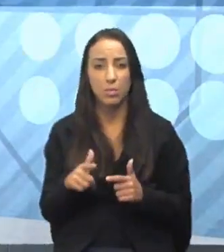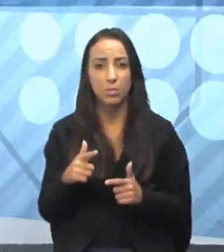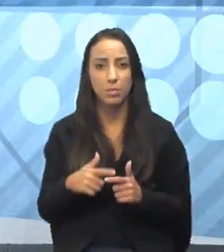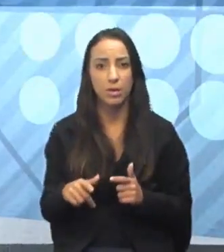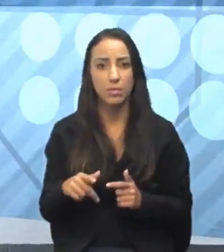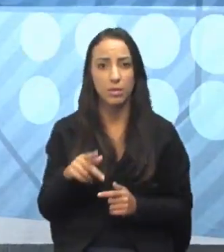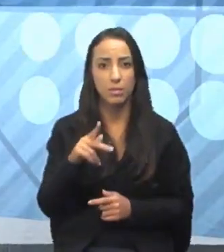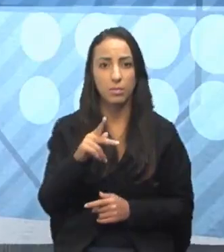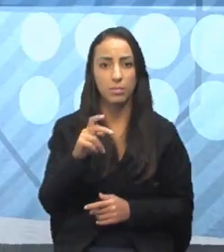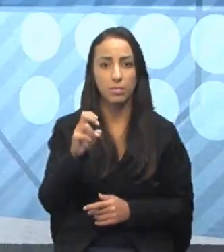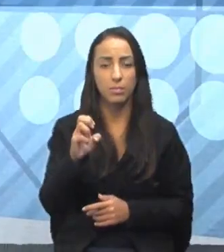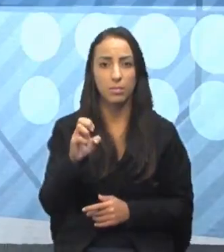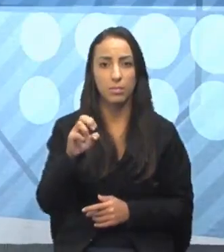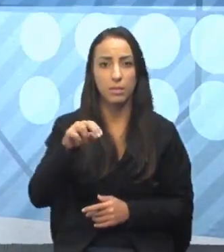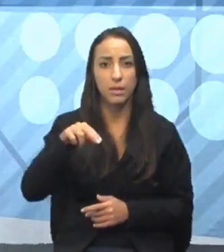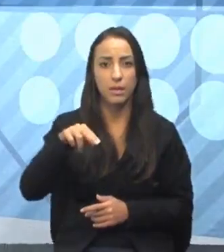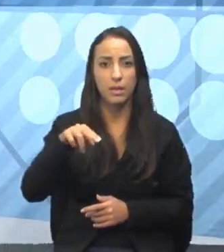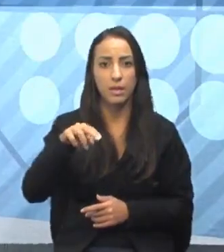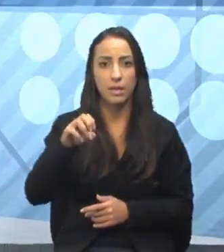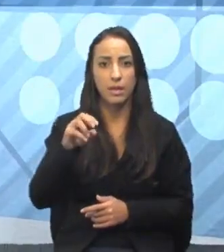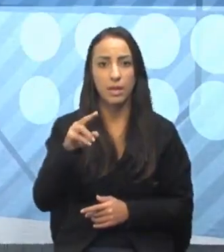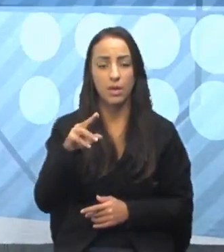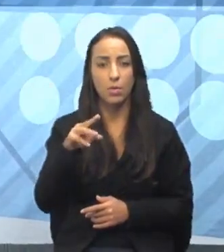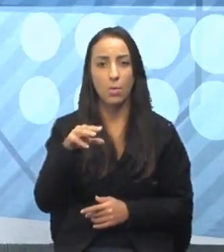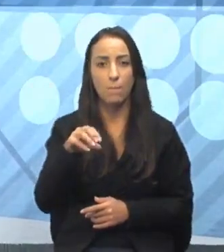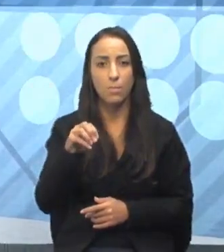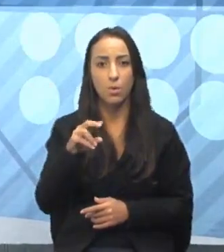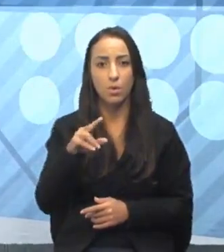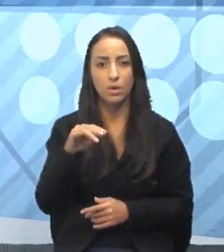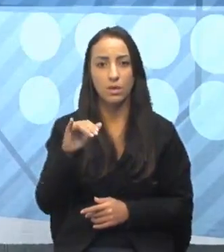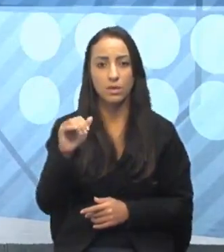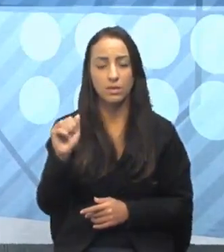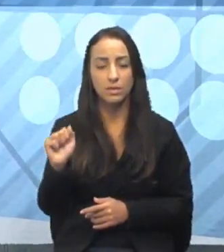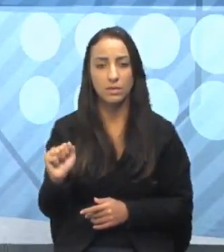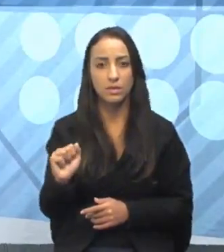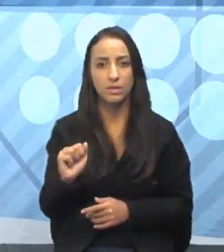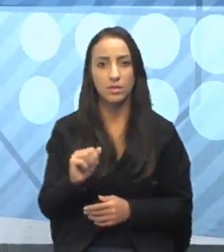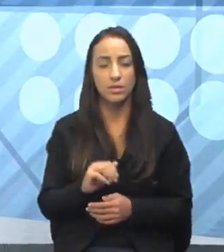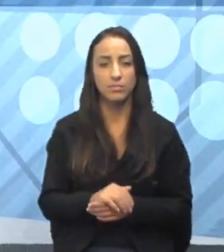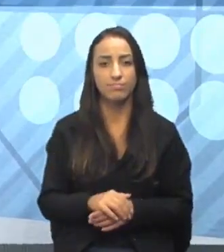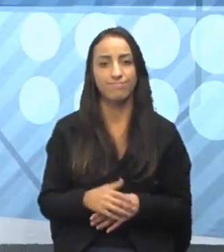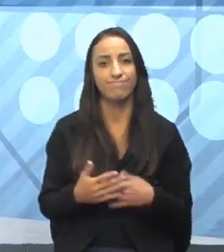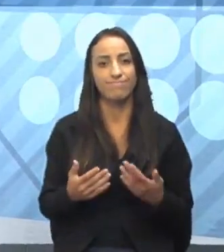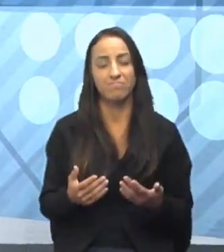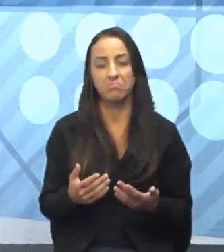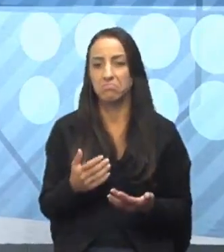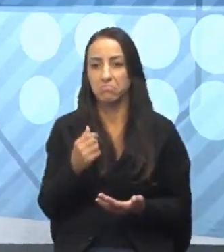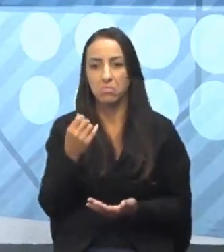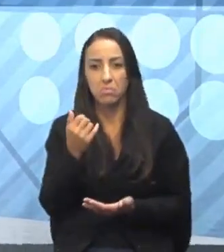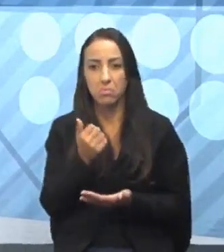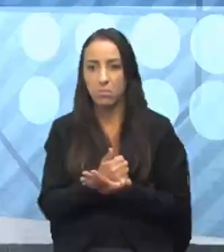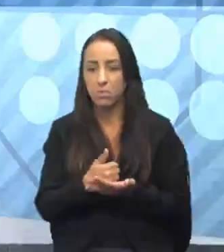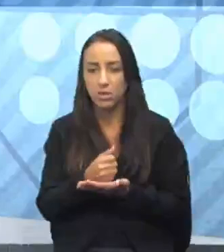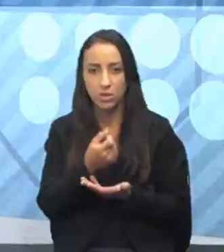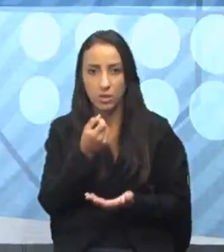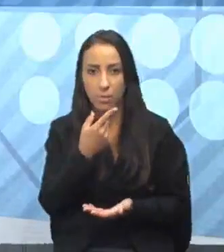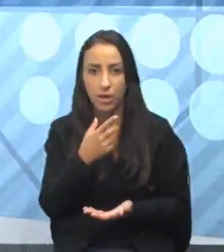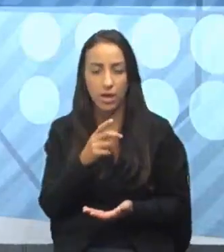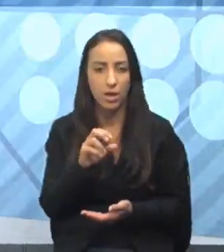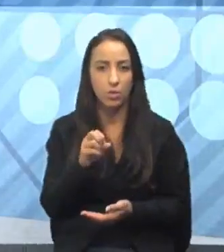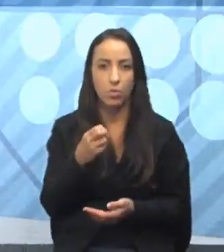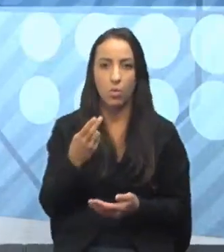gástrico, seja alimento, seja um medicamento, que promove, então,